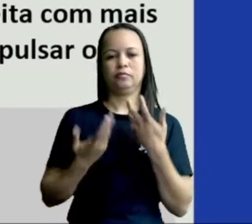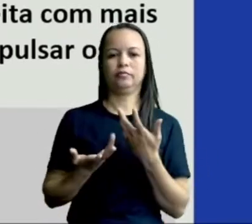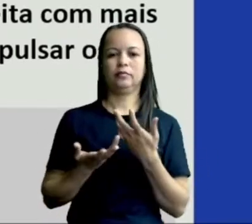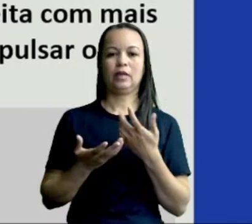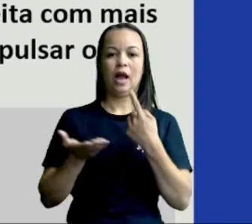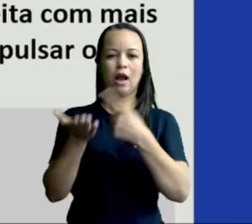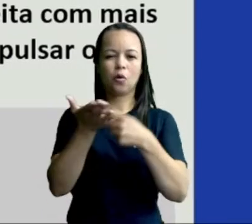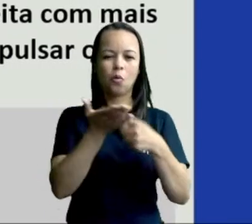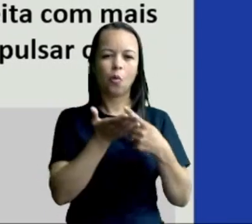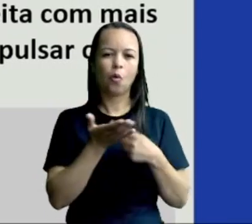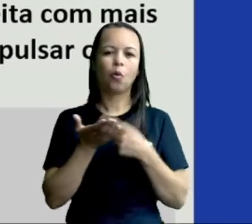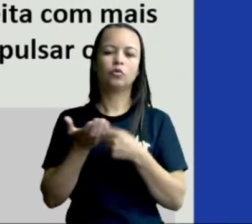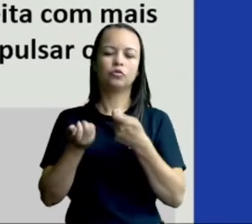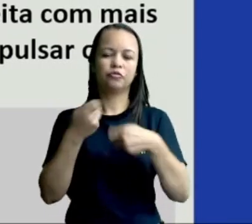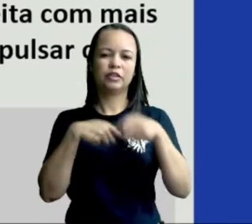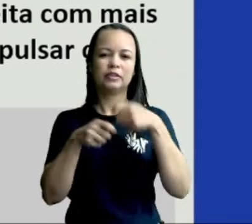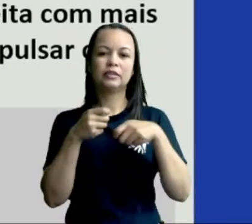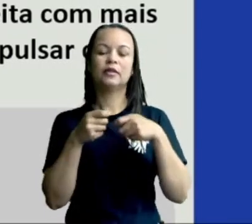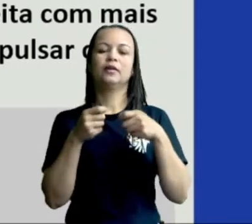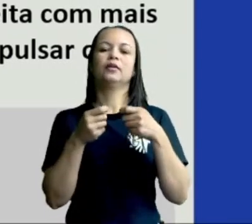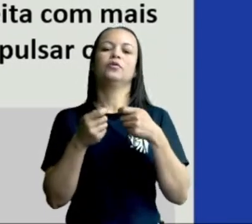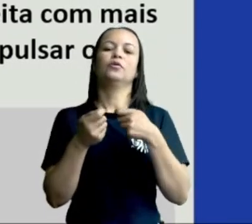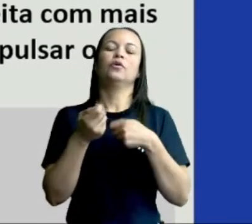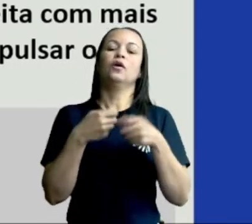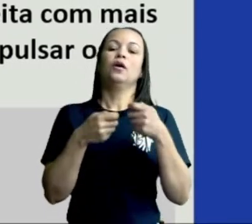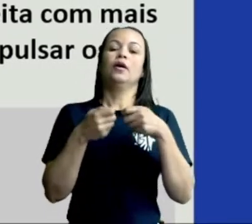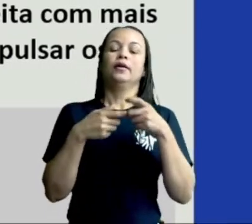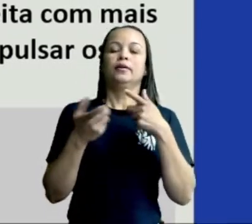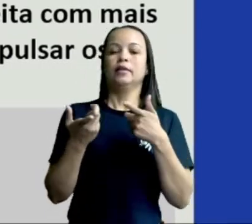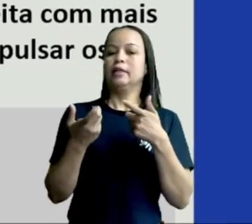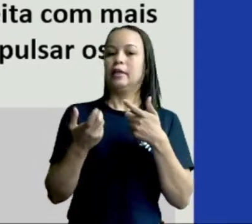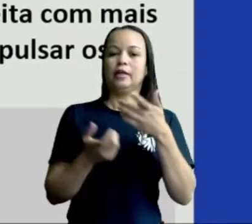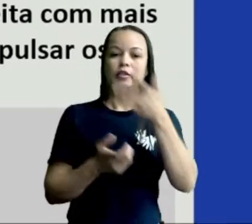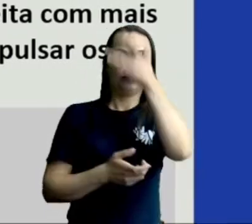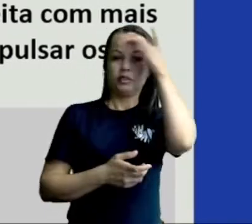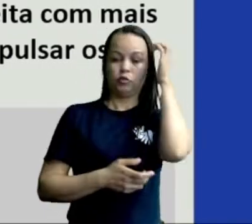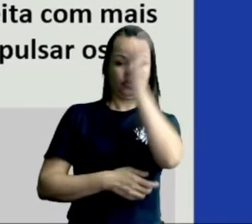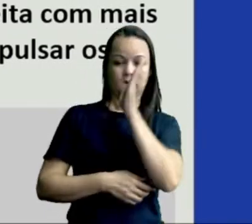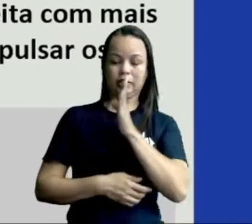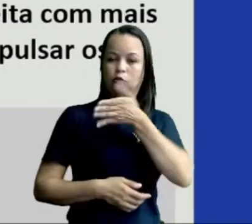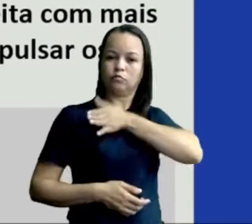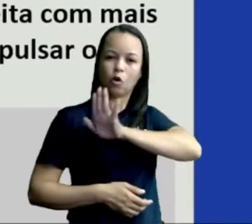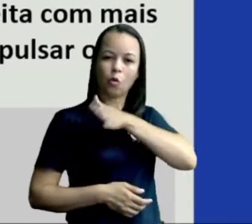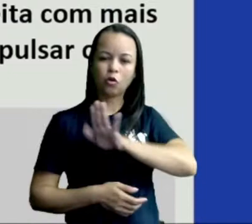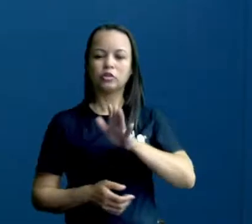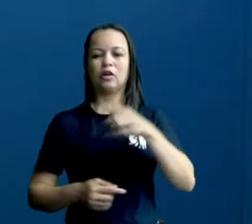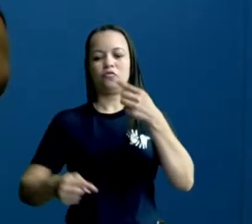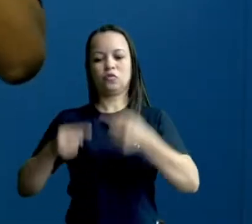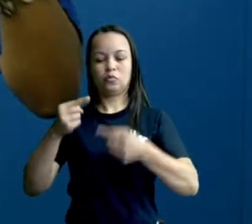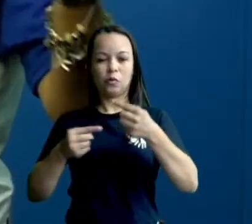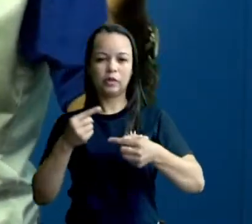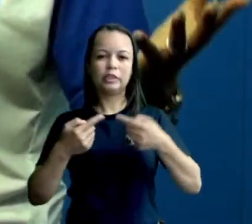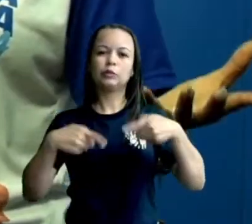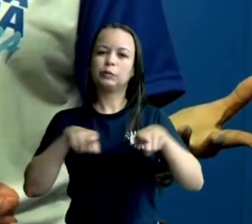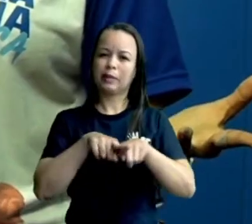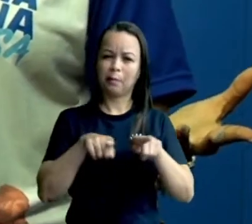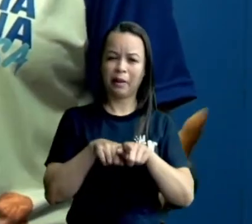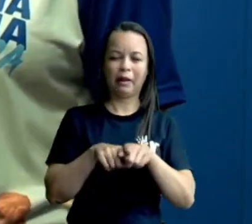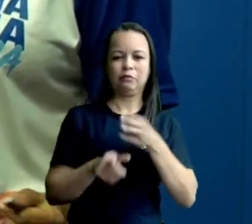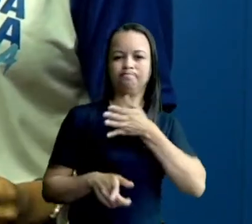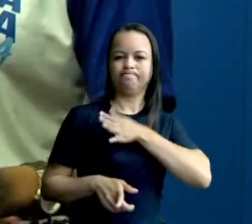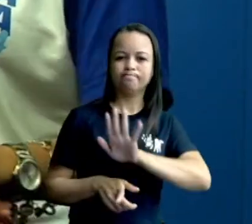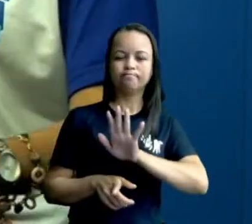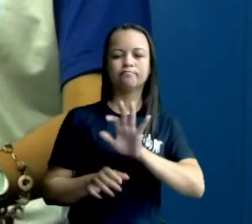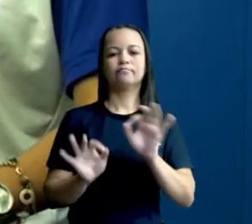era beneficiando o brasileiro, também não gostaram, alguns acordos políticos também não eram do agrado, então